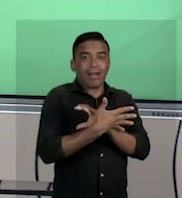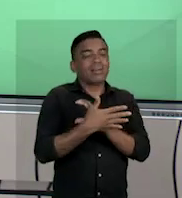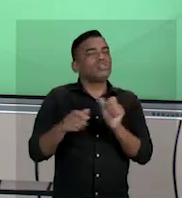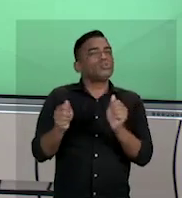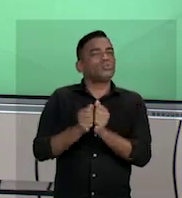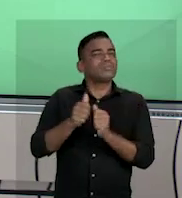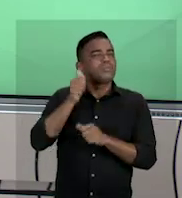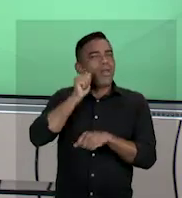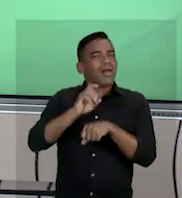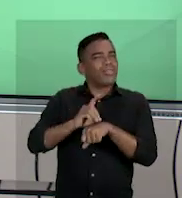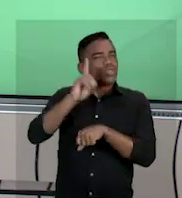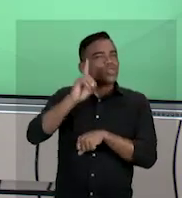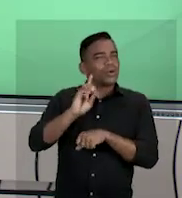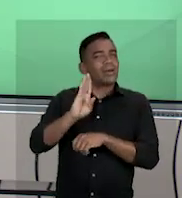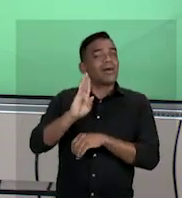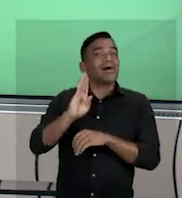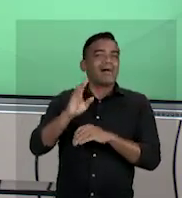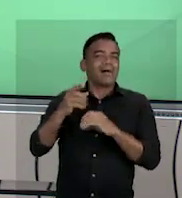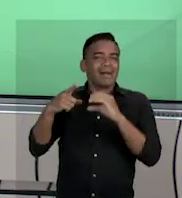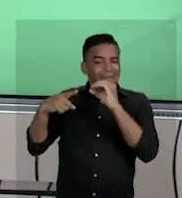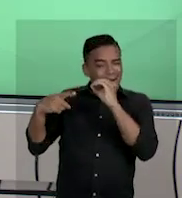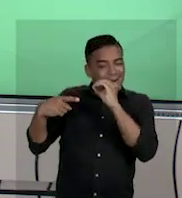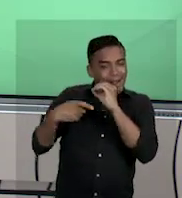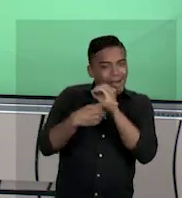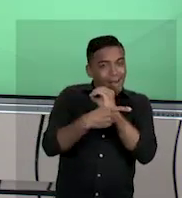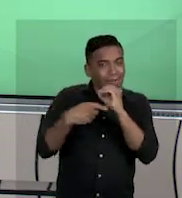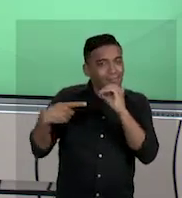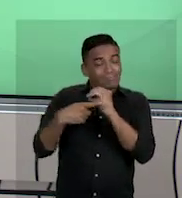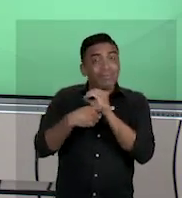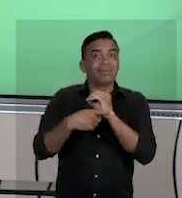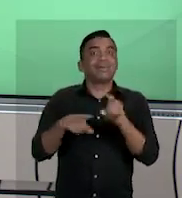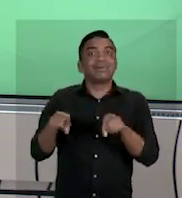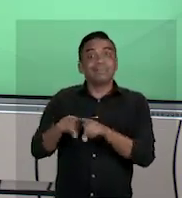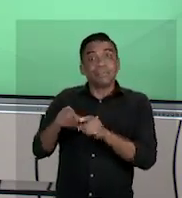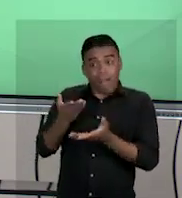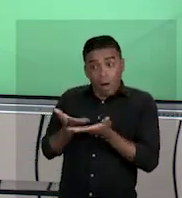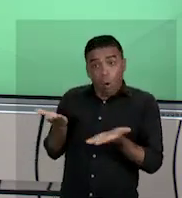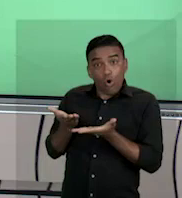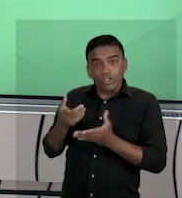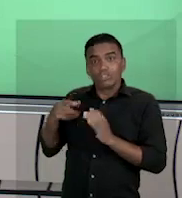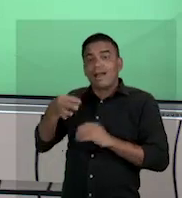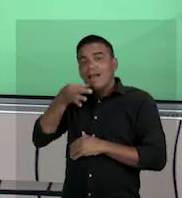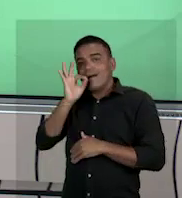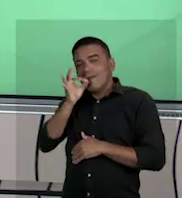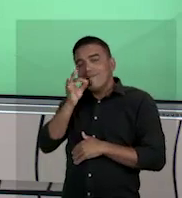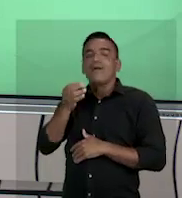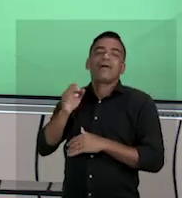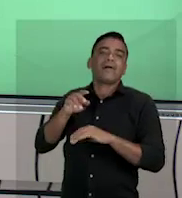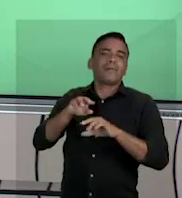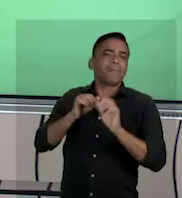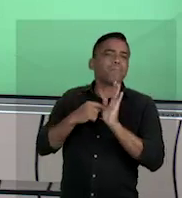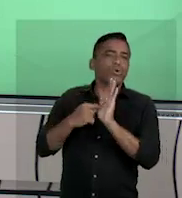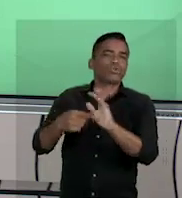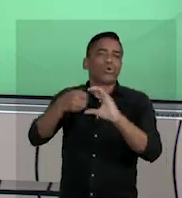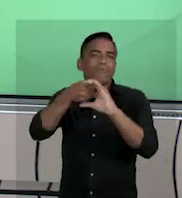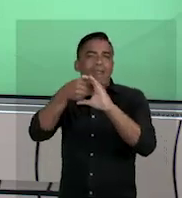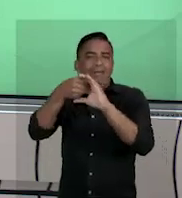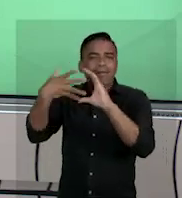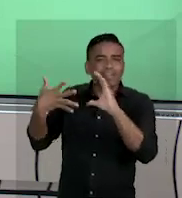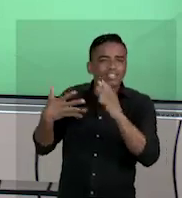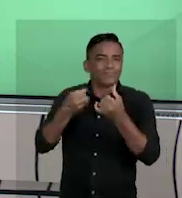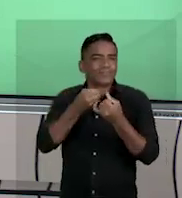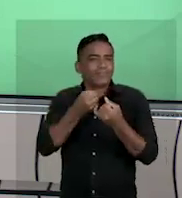Gabriele Ramos. E na aula de hoje, através do nosso cafezinho, nós trabalhamos um pouquinho sobre as outras